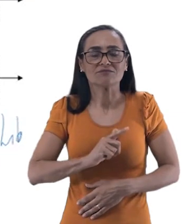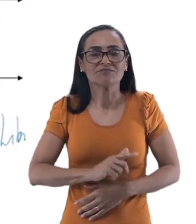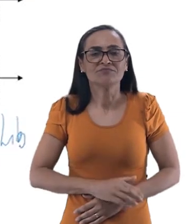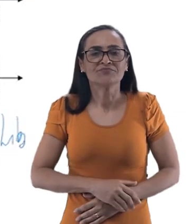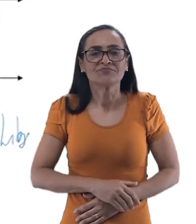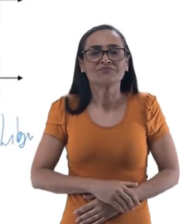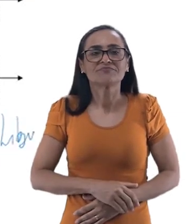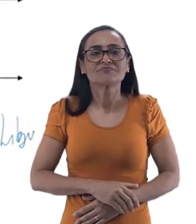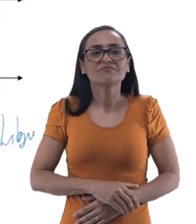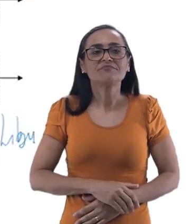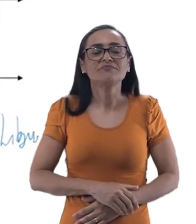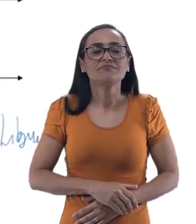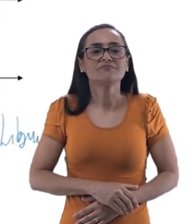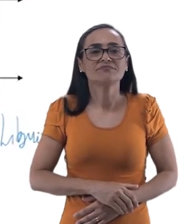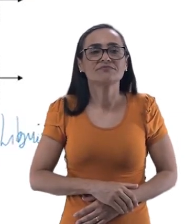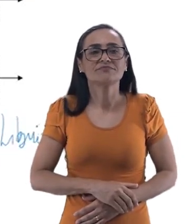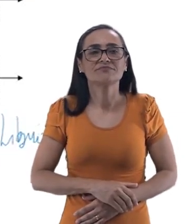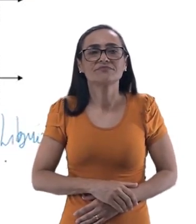equilíbrio.